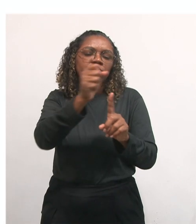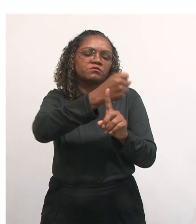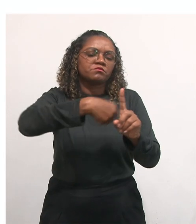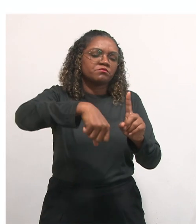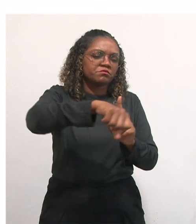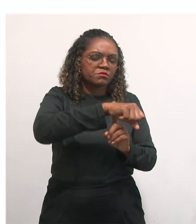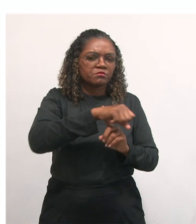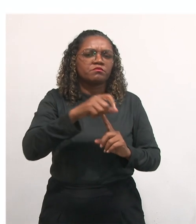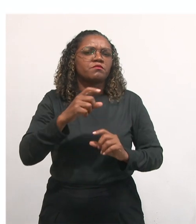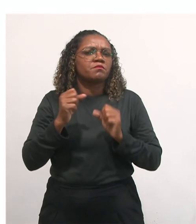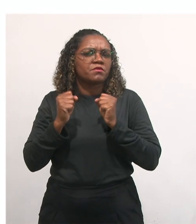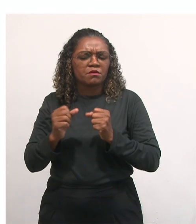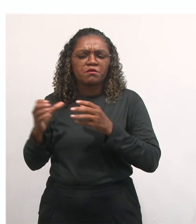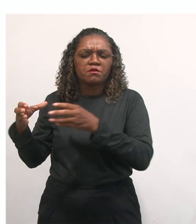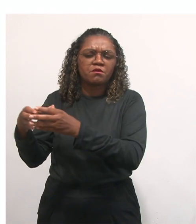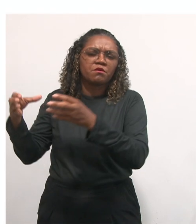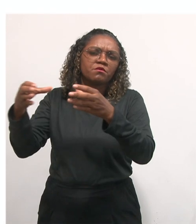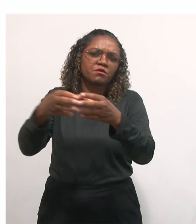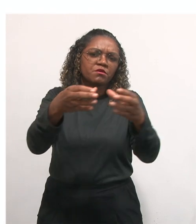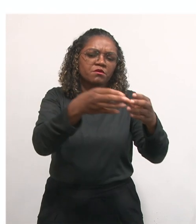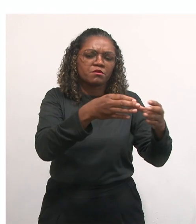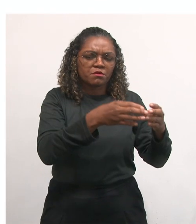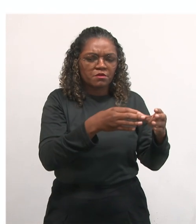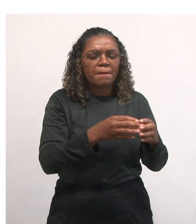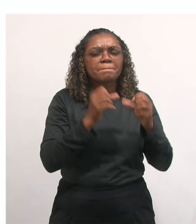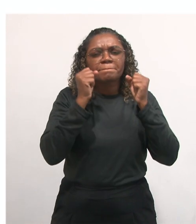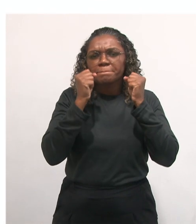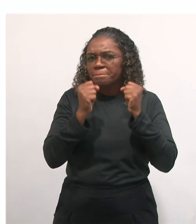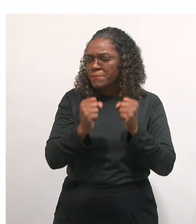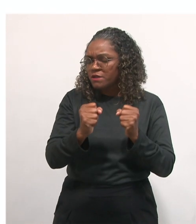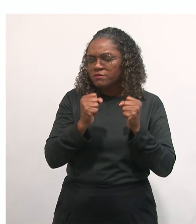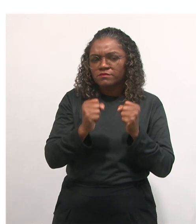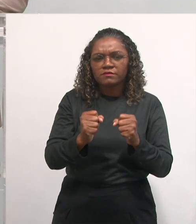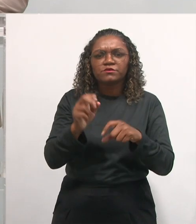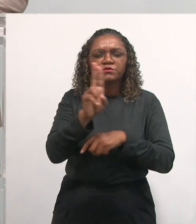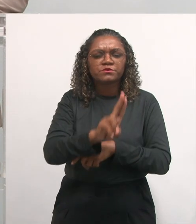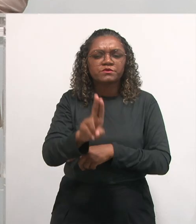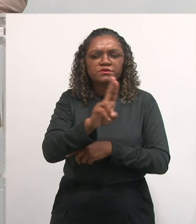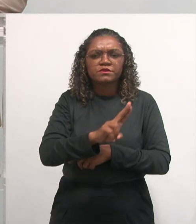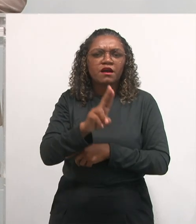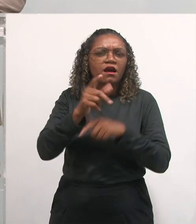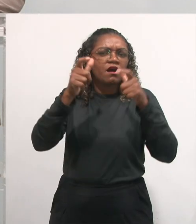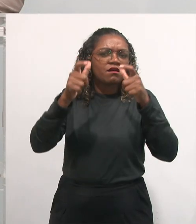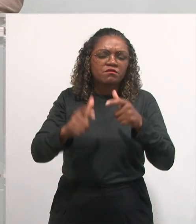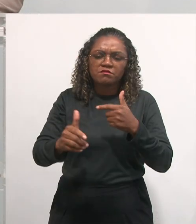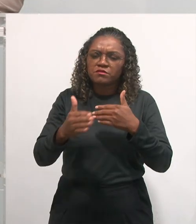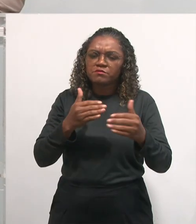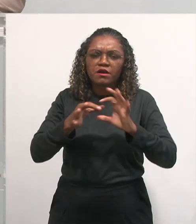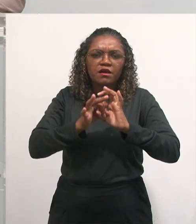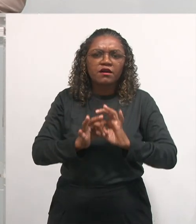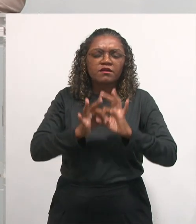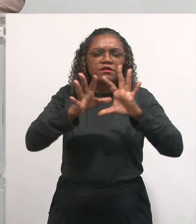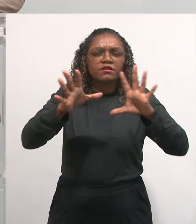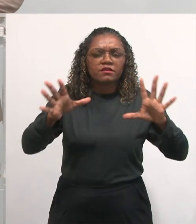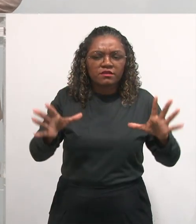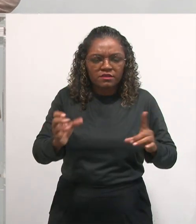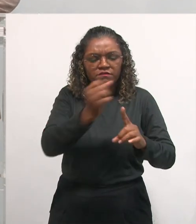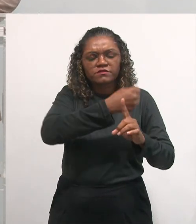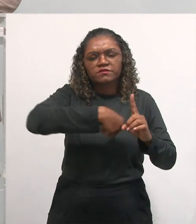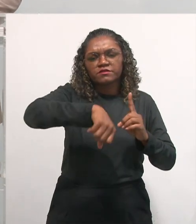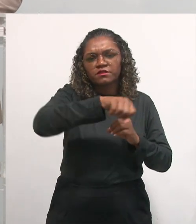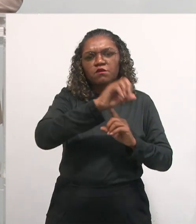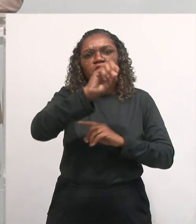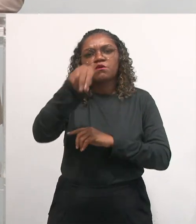Então isso é muito completo, é utilizado em qualquer demanda da sociedade e em qualquer demanda